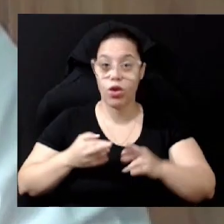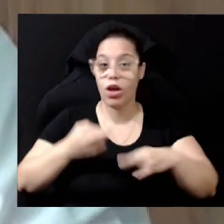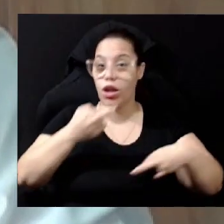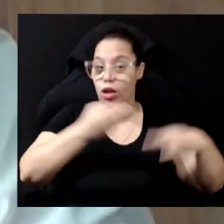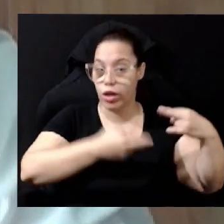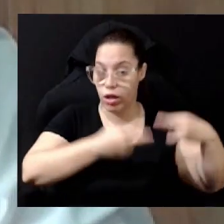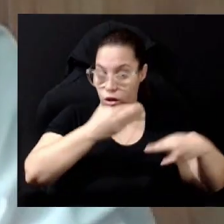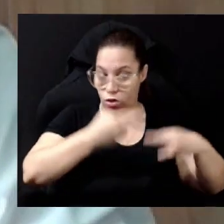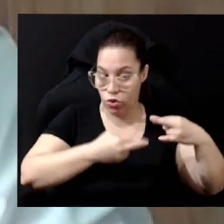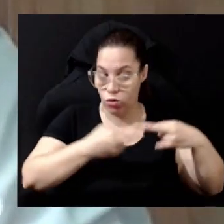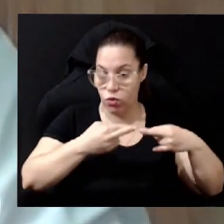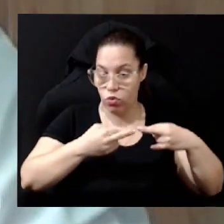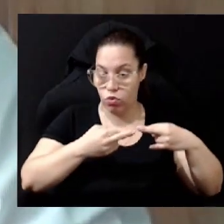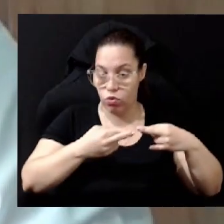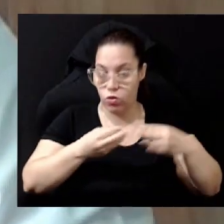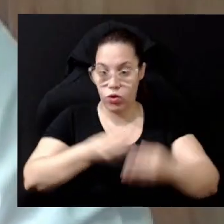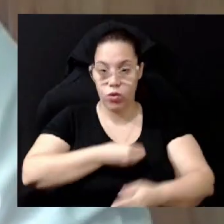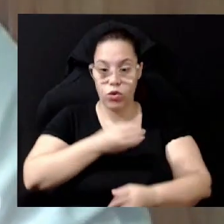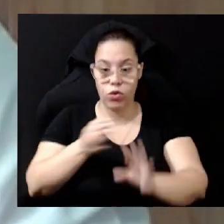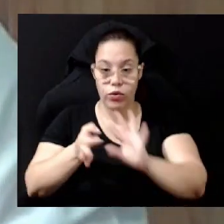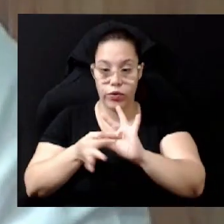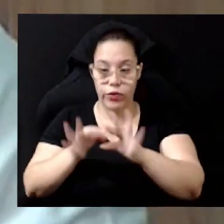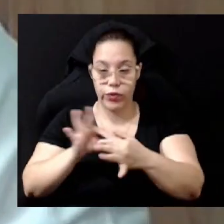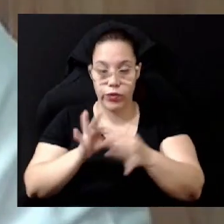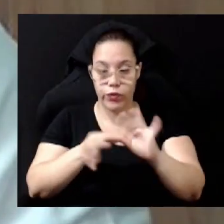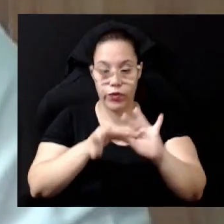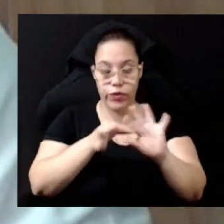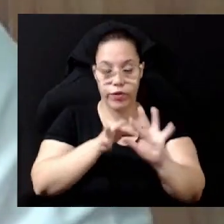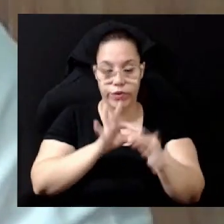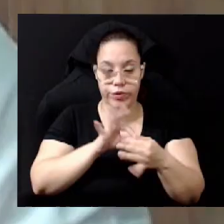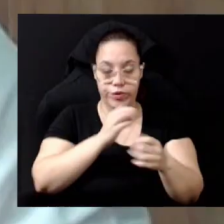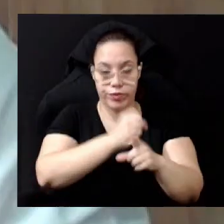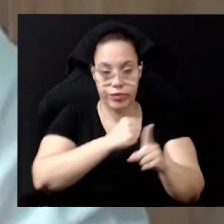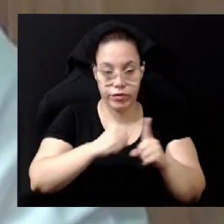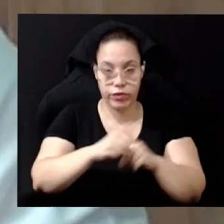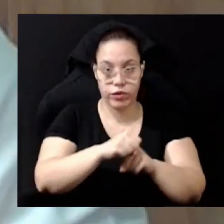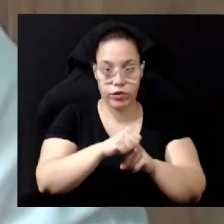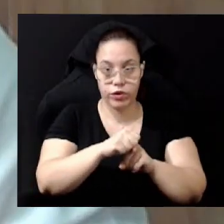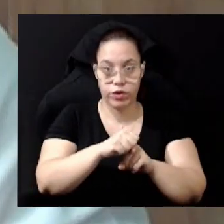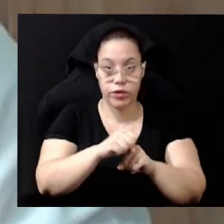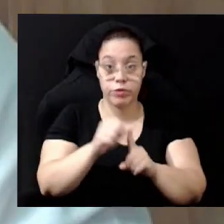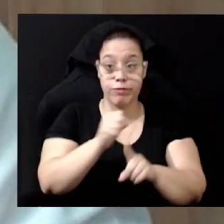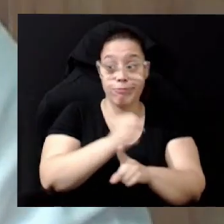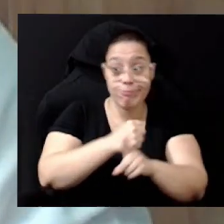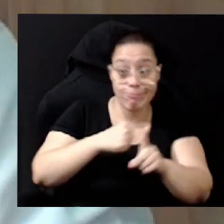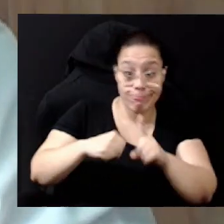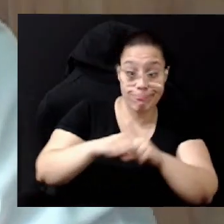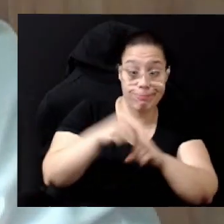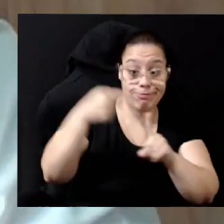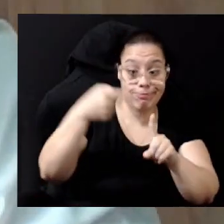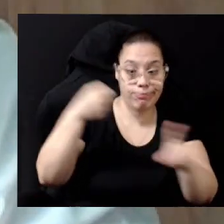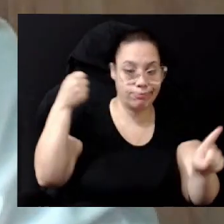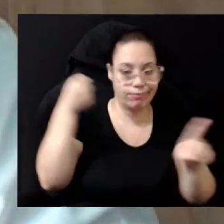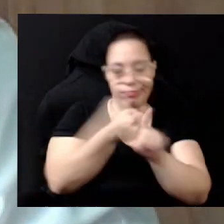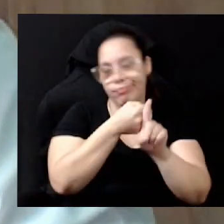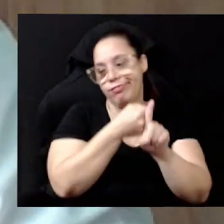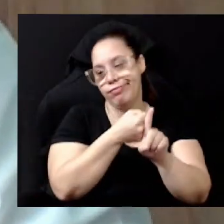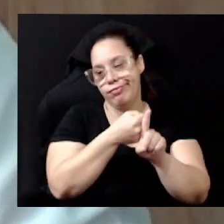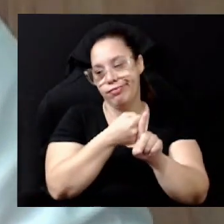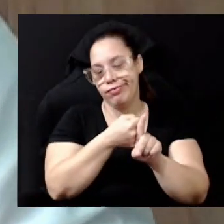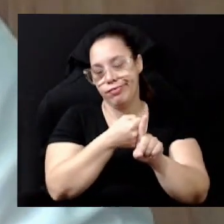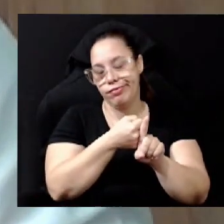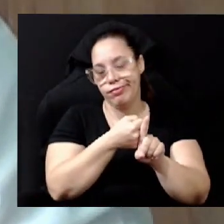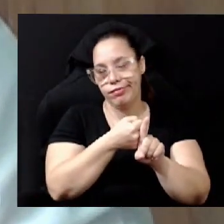as relações, inclusive, elas vivem num contexto social, né? E quando a gente diz sobre sociedade, ela